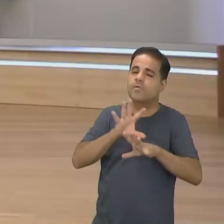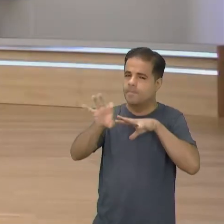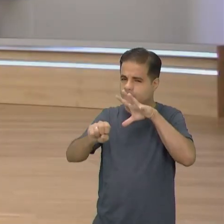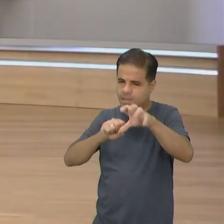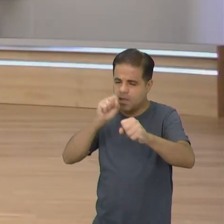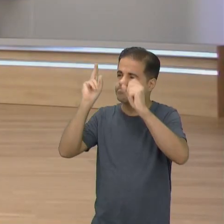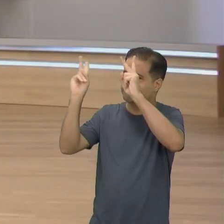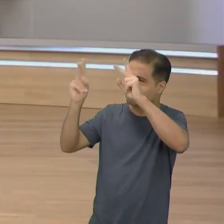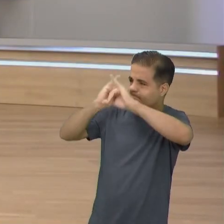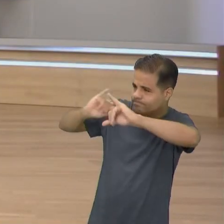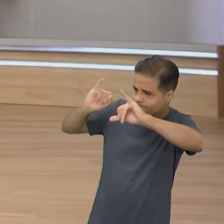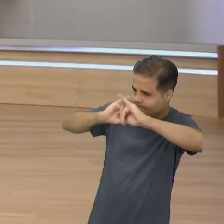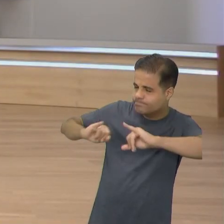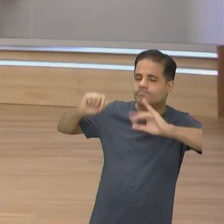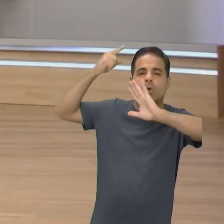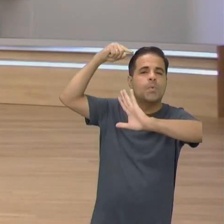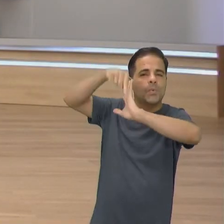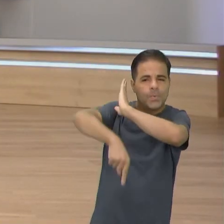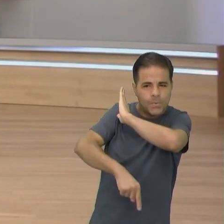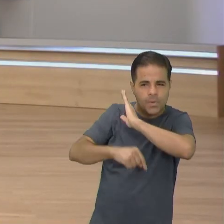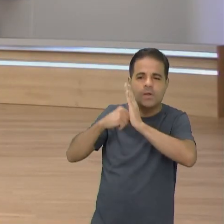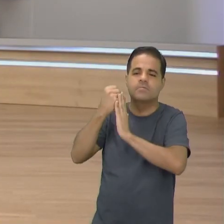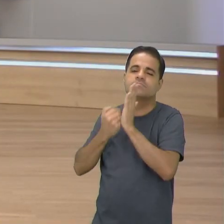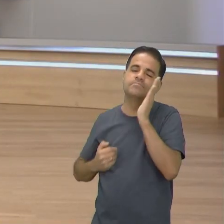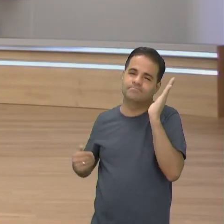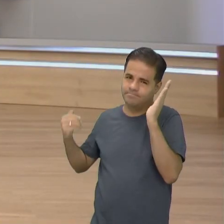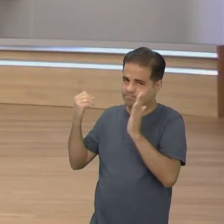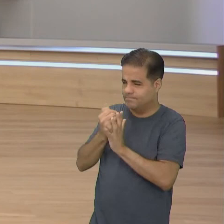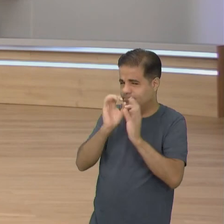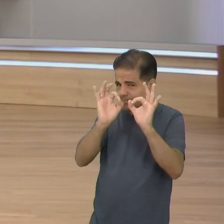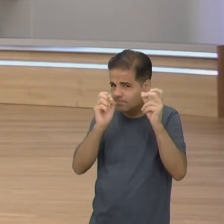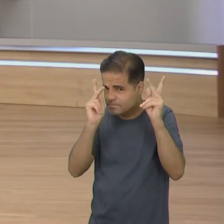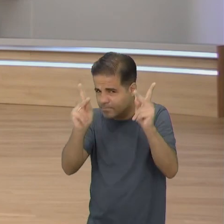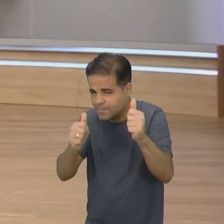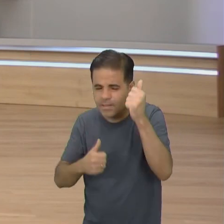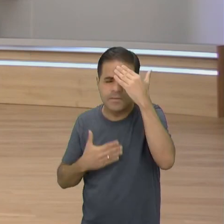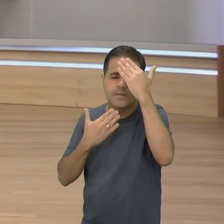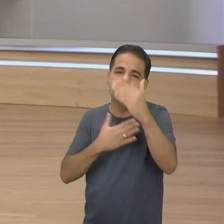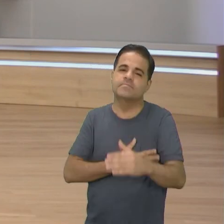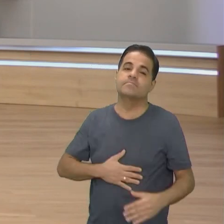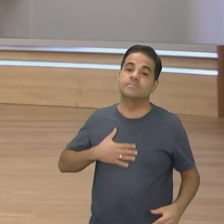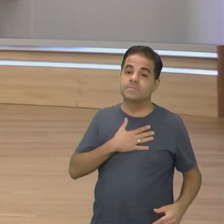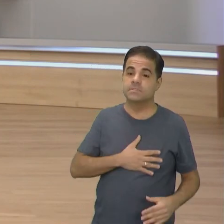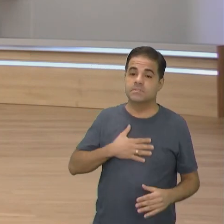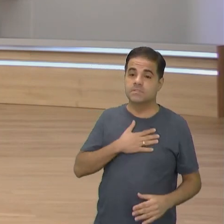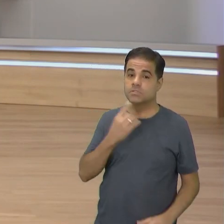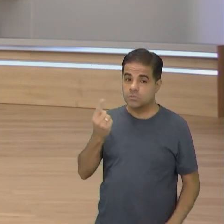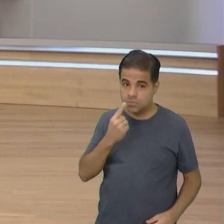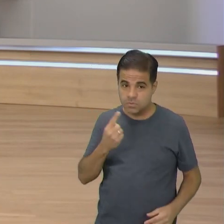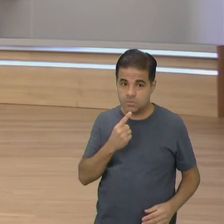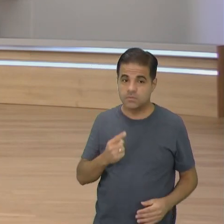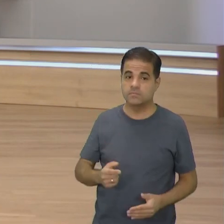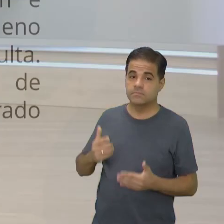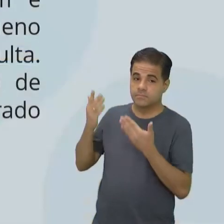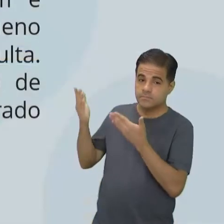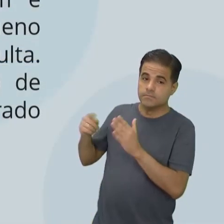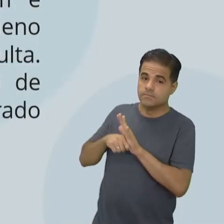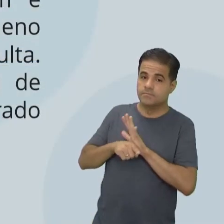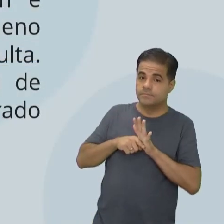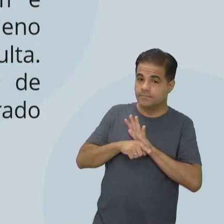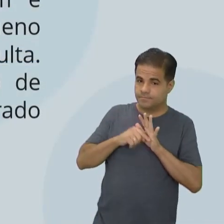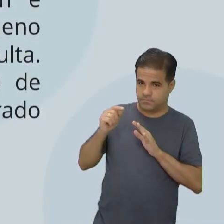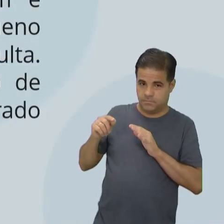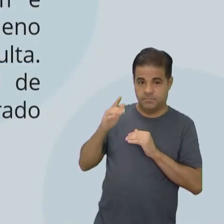essas mesmas notícias e vamos aprofundar um pouquinho mais, tá certo? Foi um prazer. Se você estiver sozinho, após essa aula, pesquise